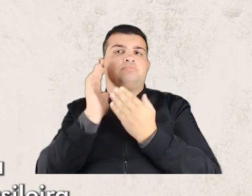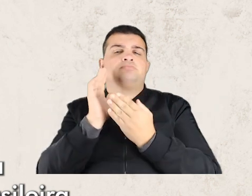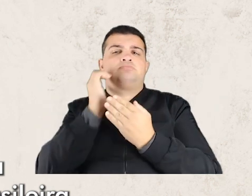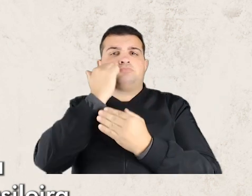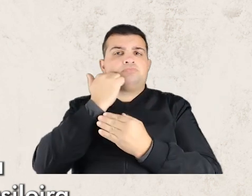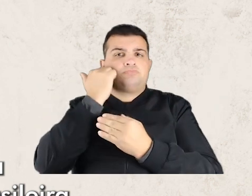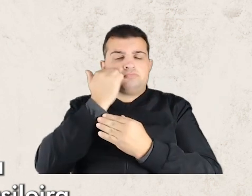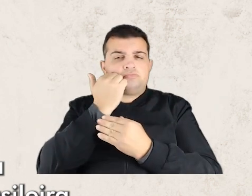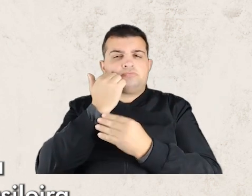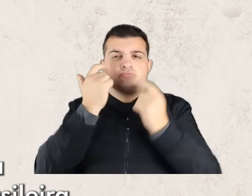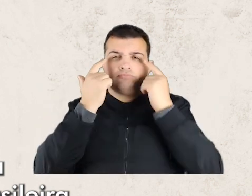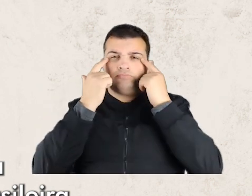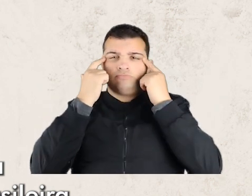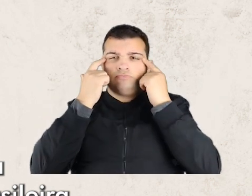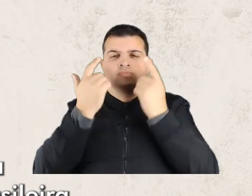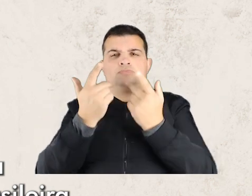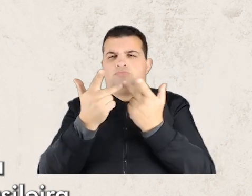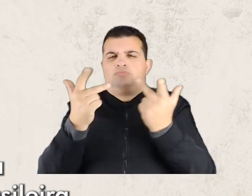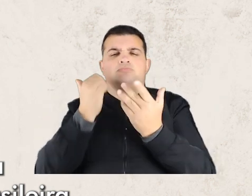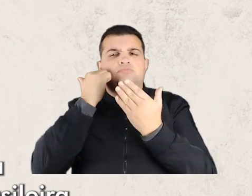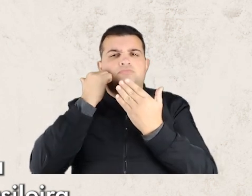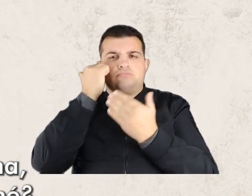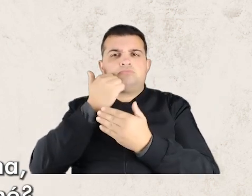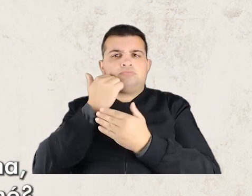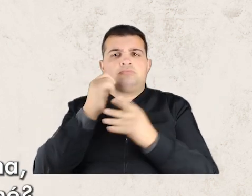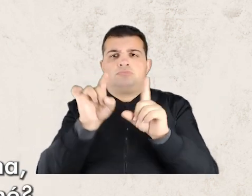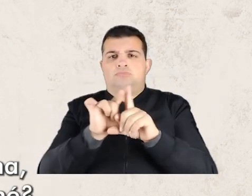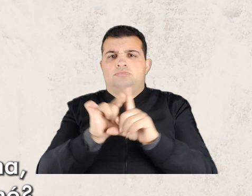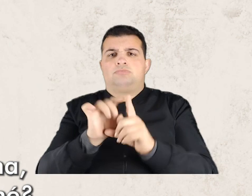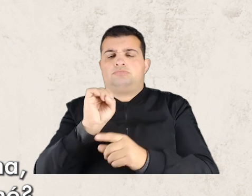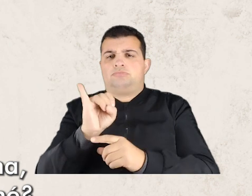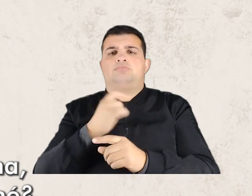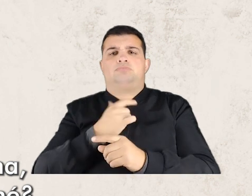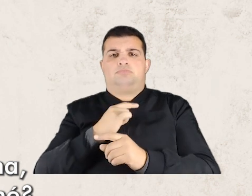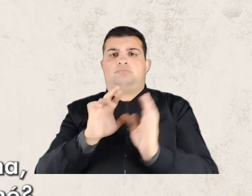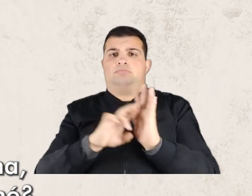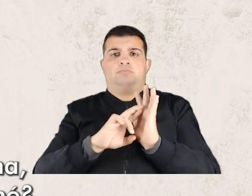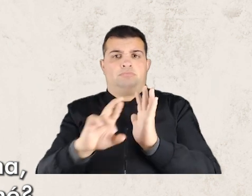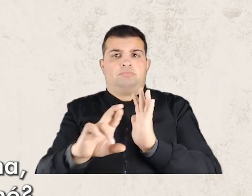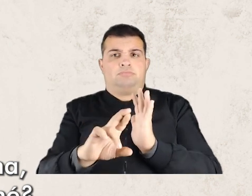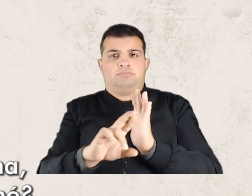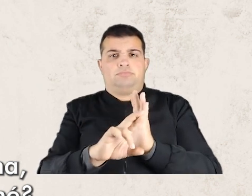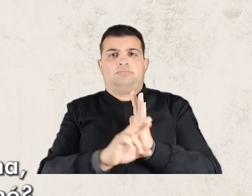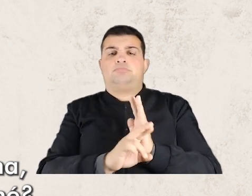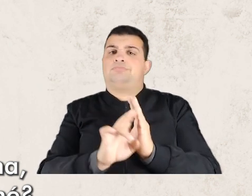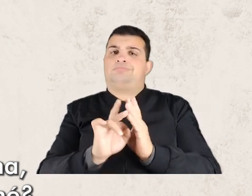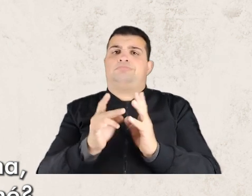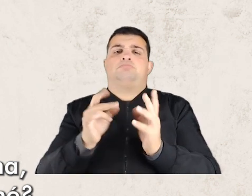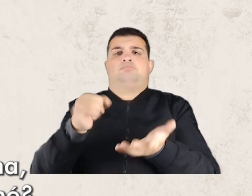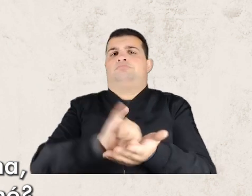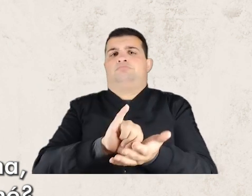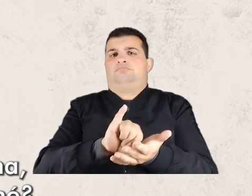dissociação entre o que é conjunto da população brasileira, nosso contexto de população indígena,